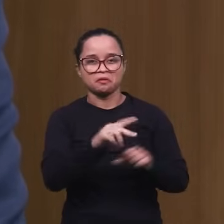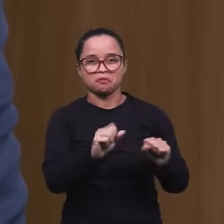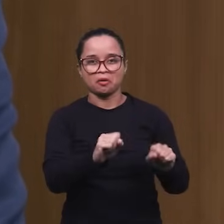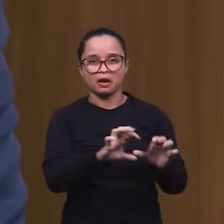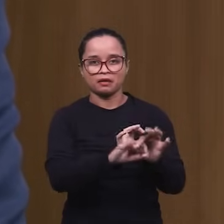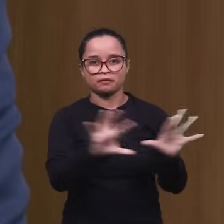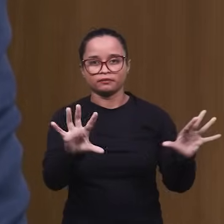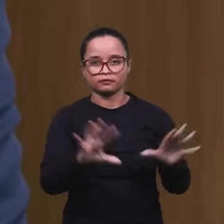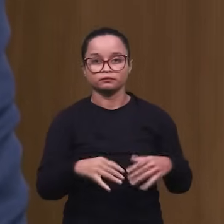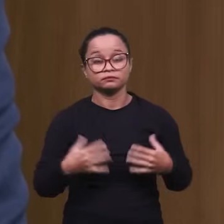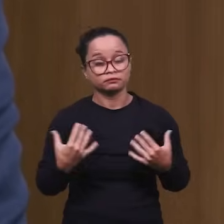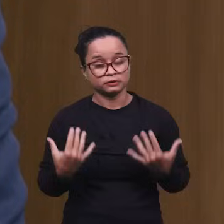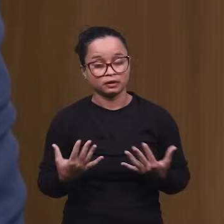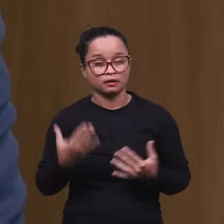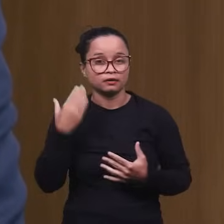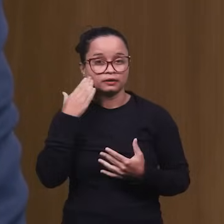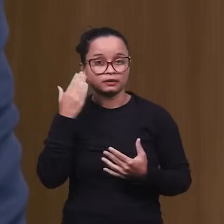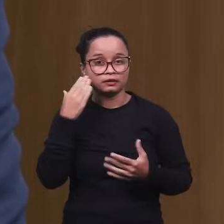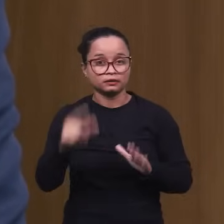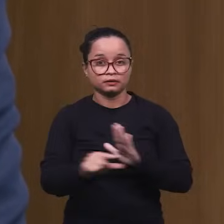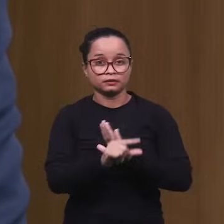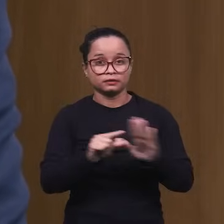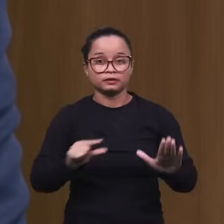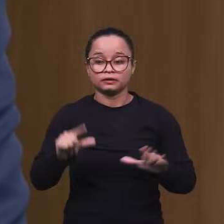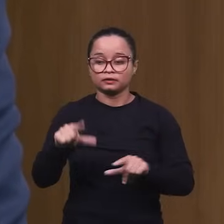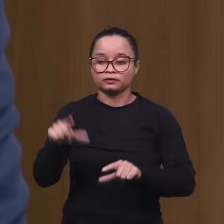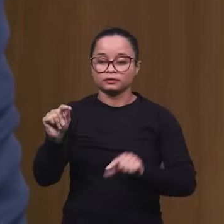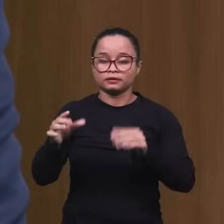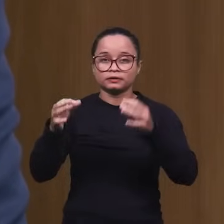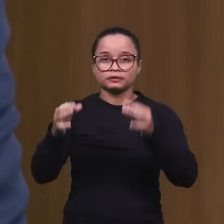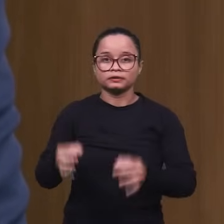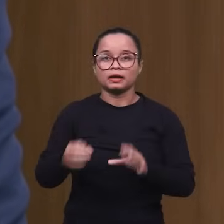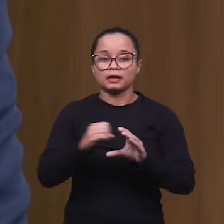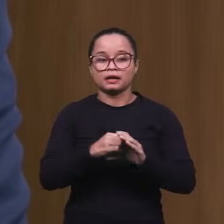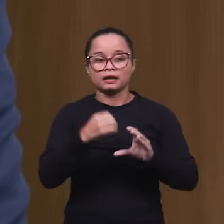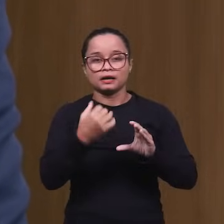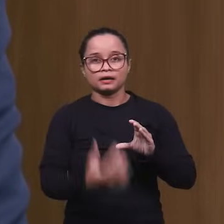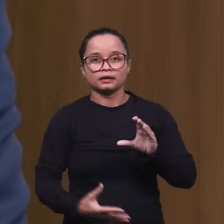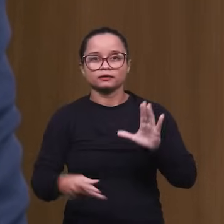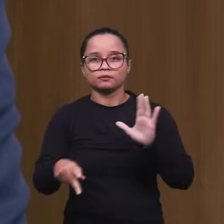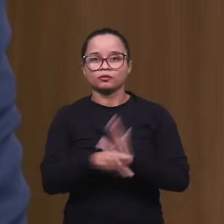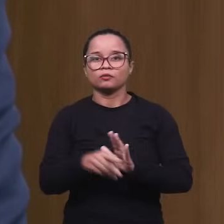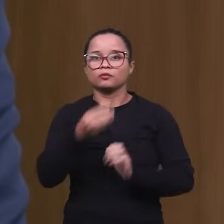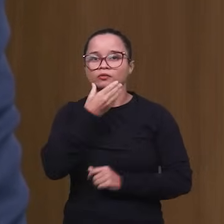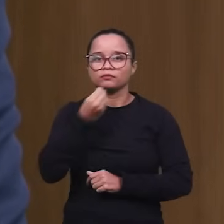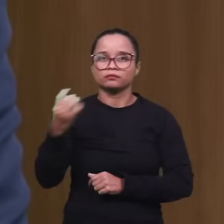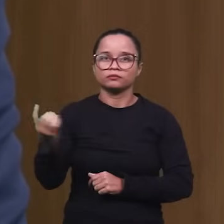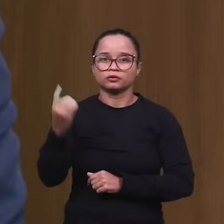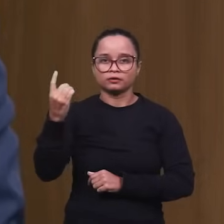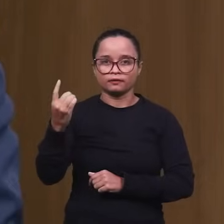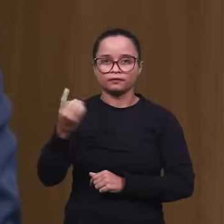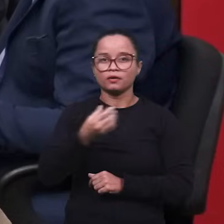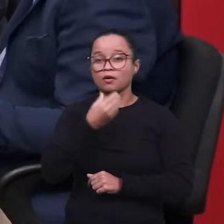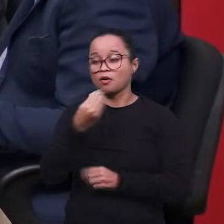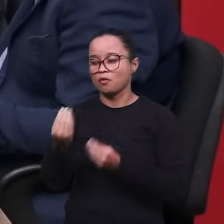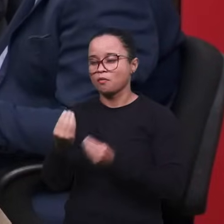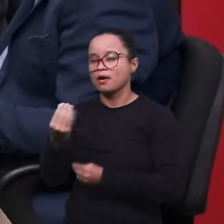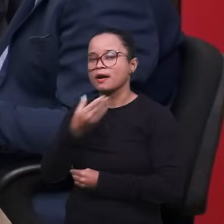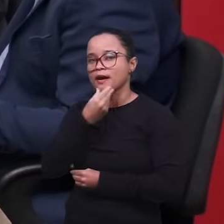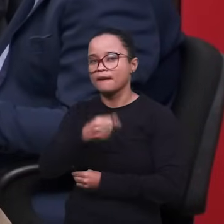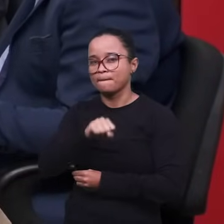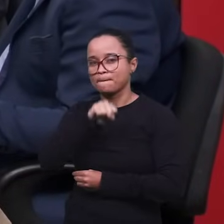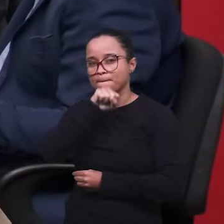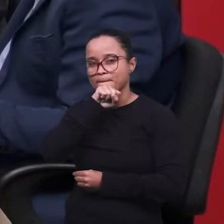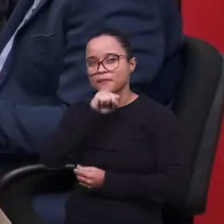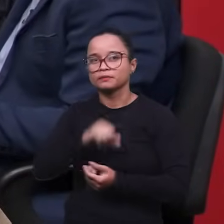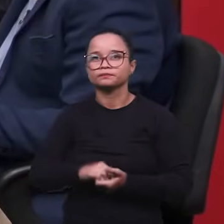eu entendo que esse versículo ele define muito da característica de Davi como pai. Muito